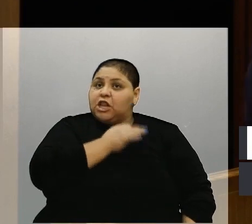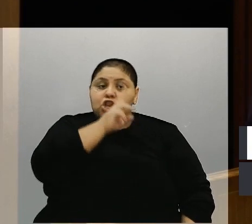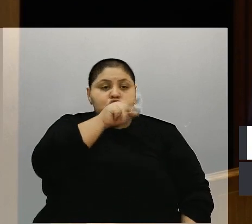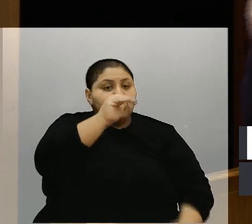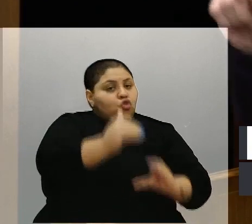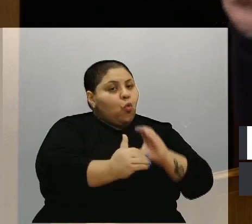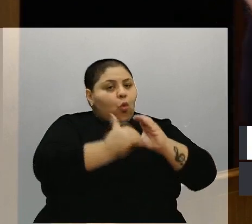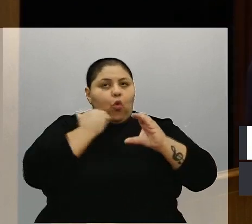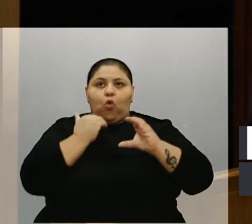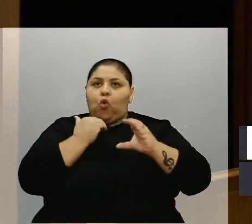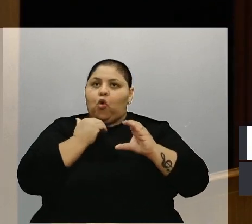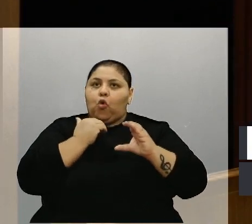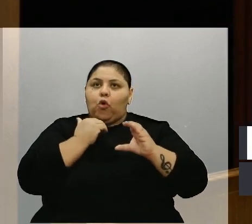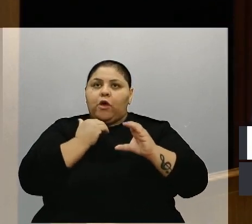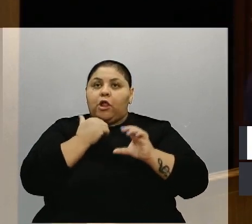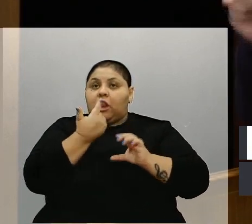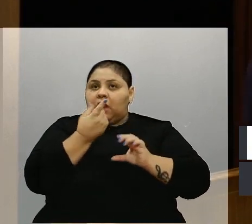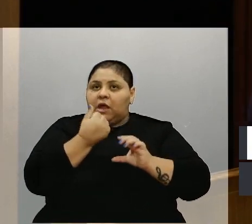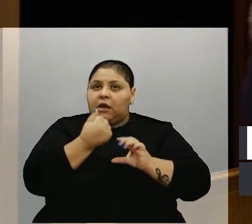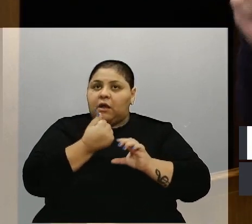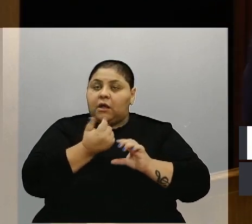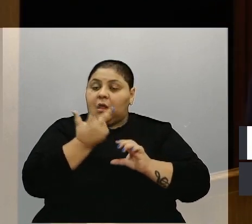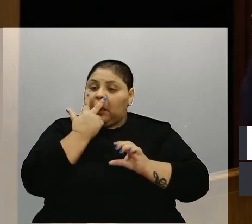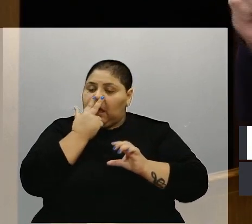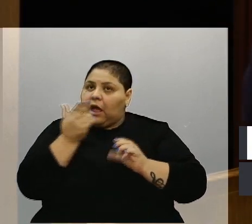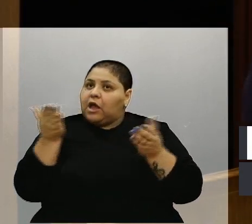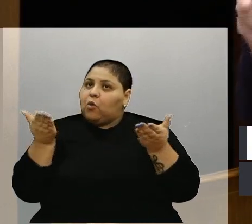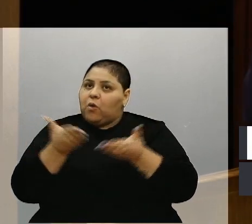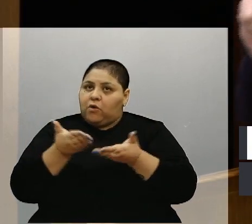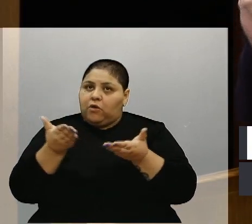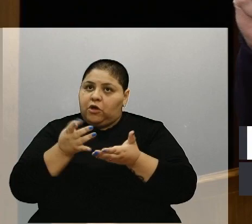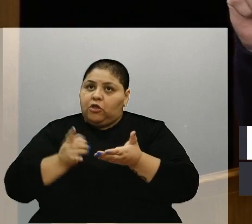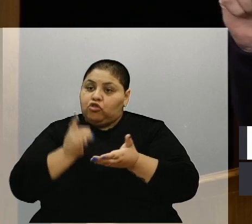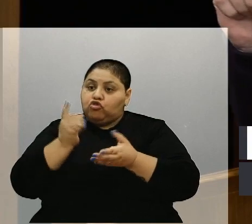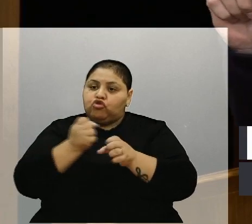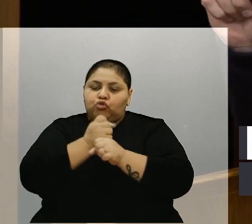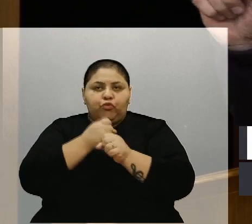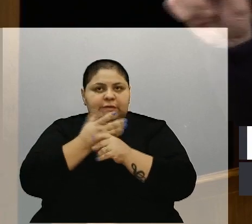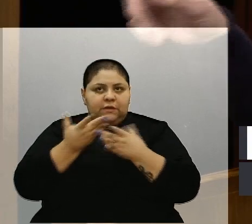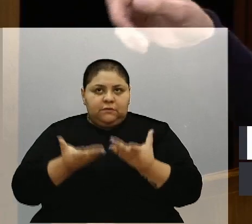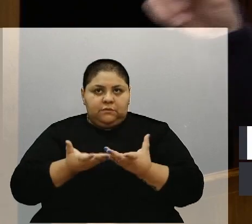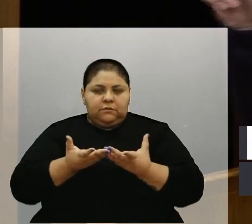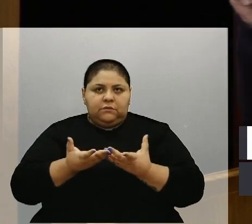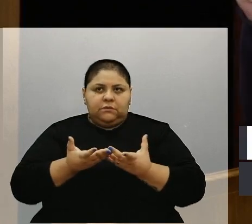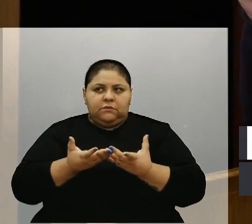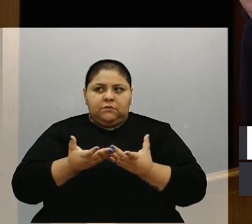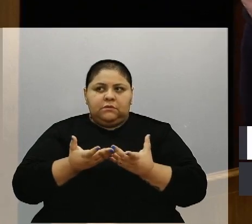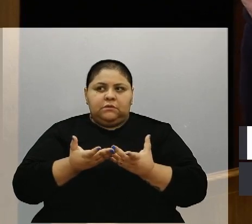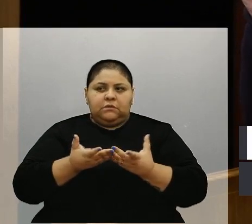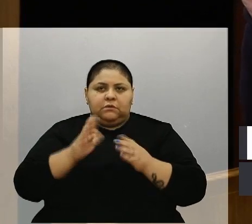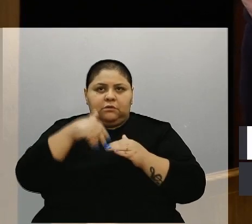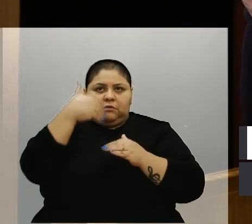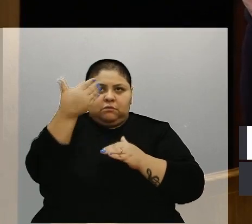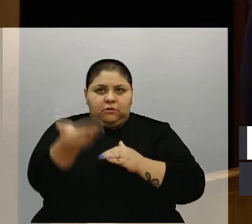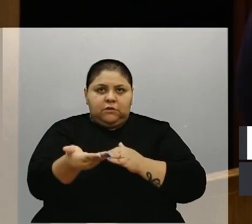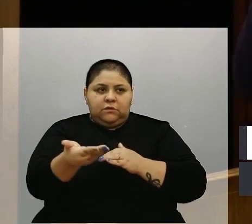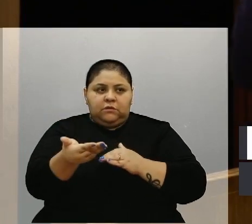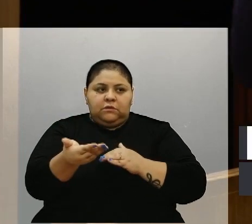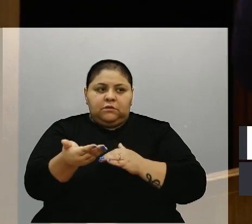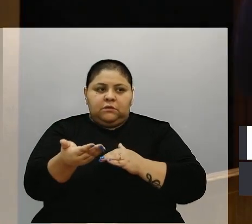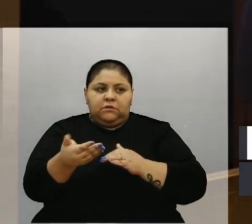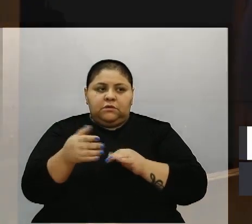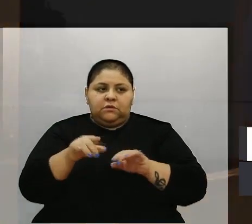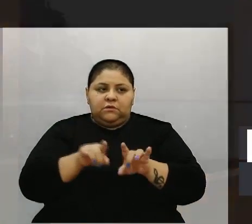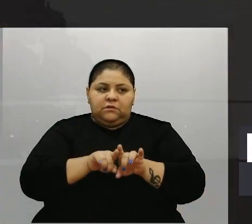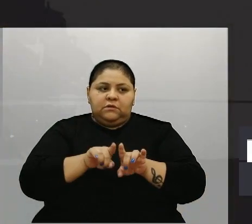recebeu tantos recursos como está recebendo agora nos últimos anos. Tem até, por favor, próximo slide, Matheus. Só